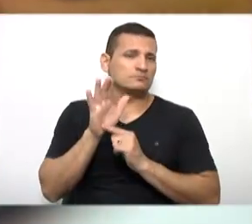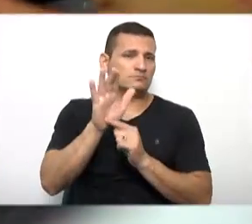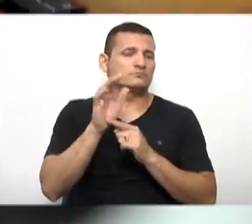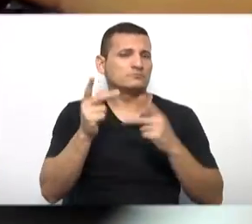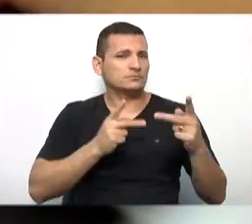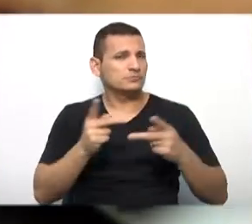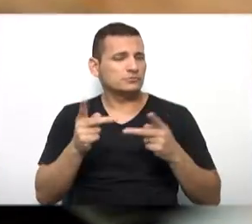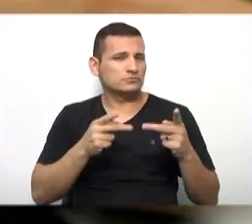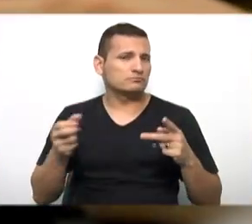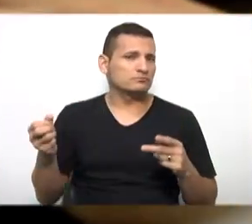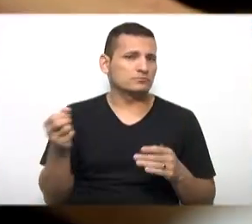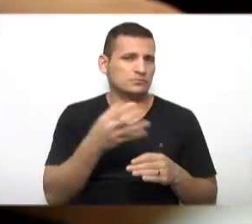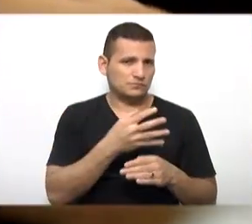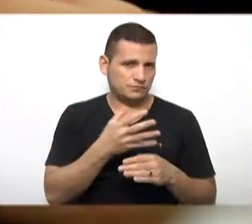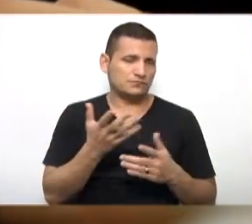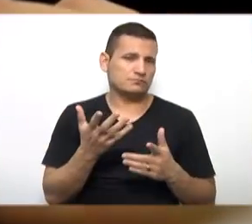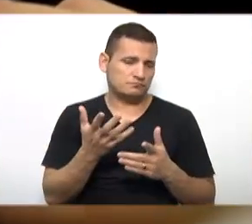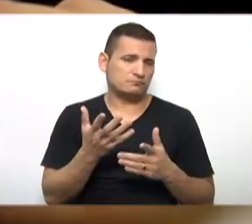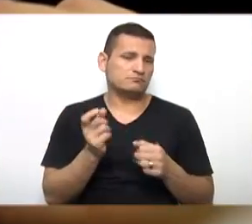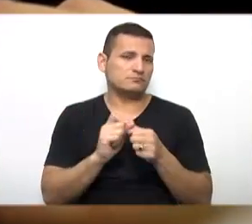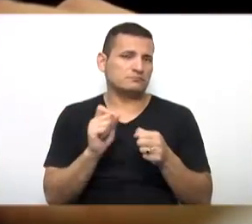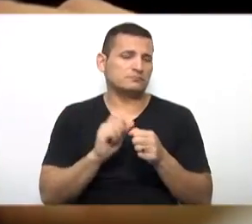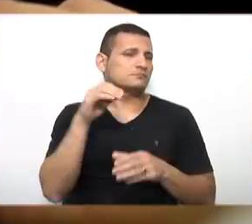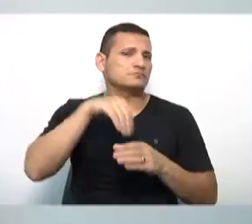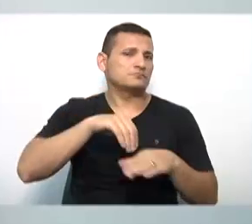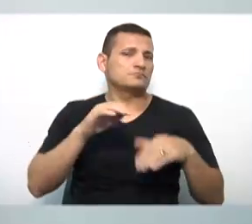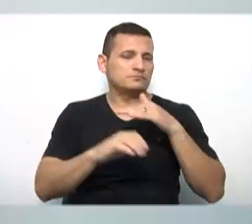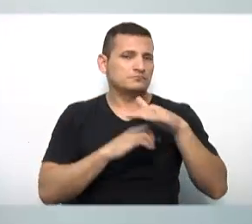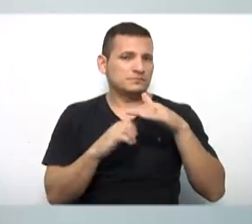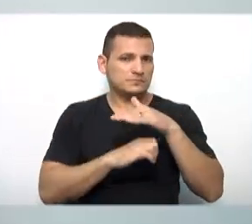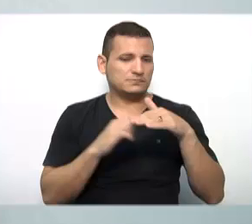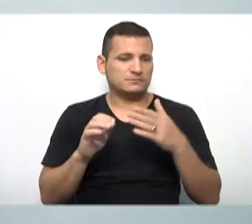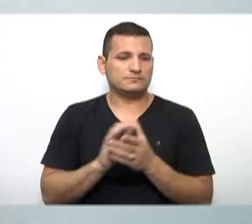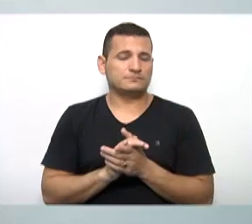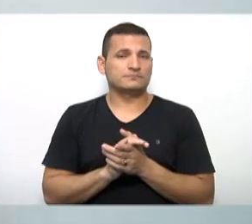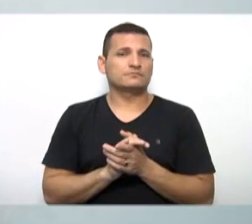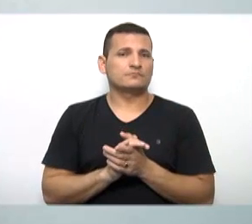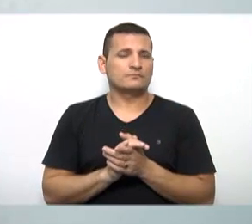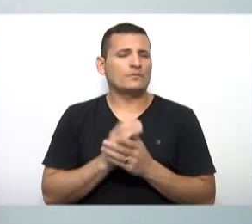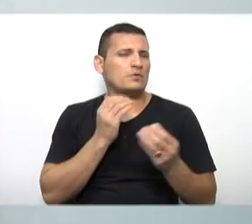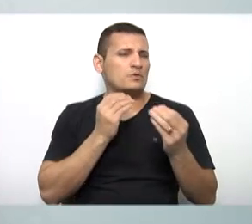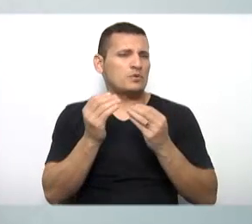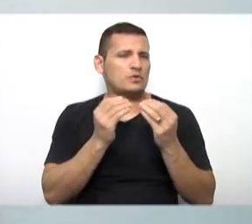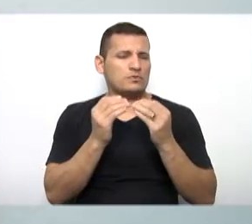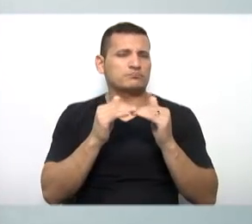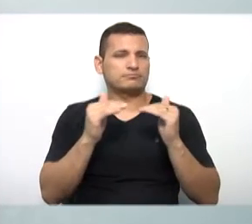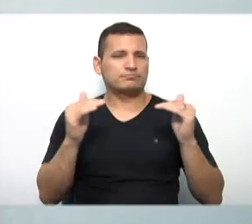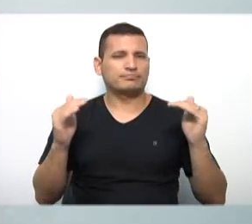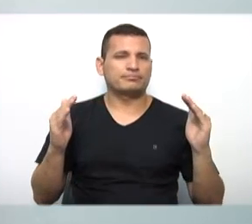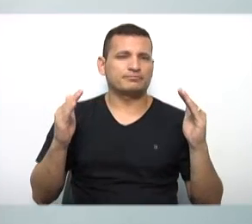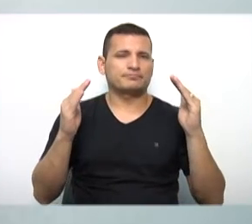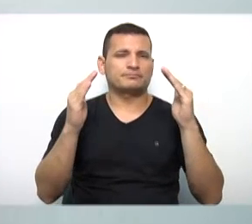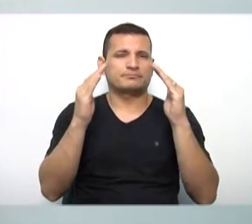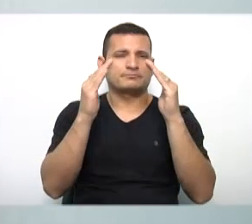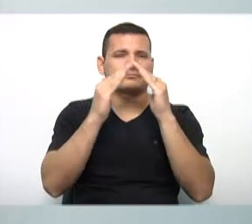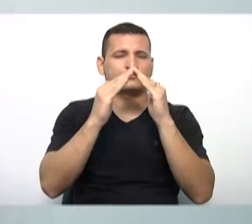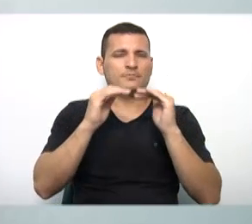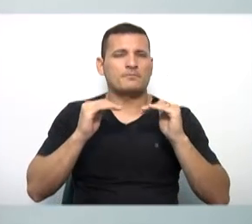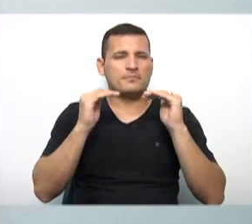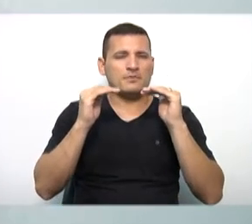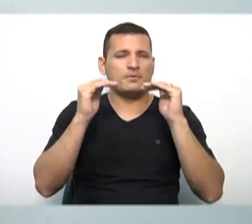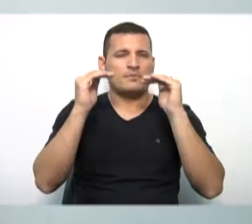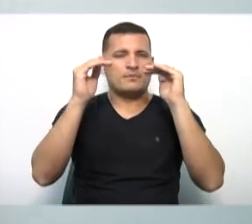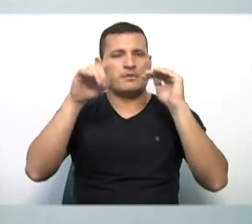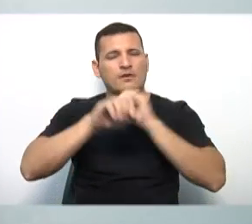projeto inovador para ser executado pela empresa. a pirâmide da teoria das necessidades é muito clara. É a